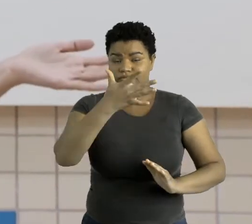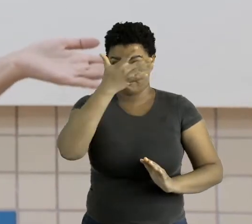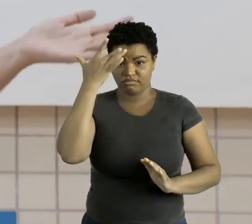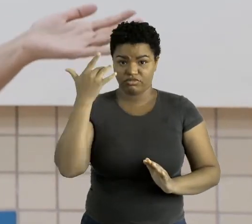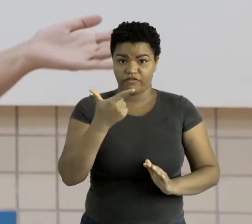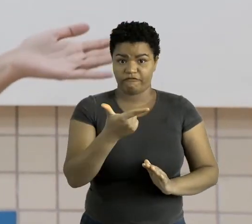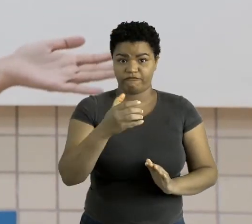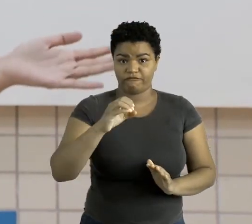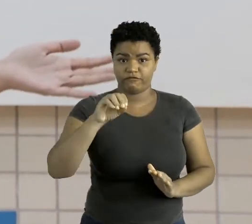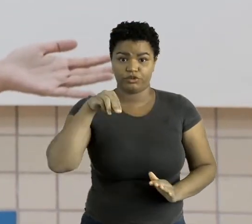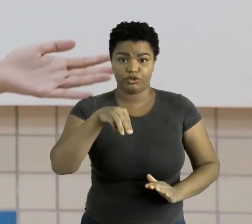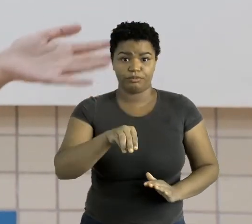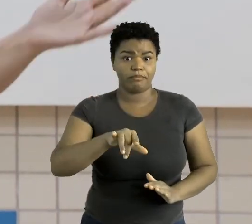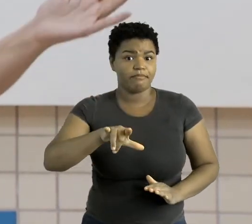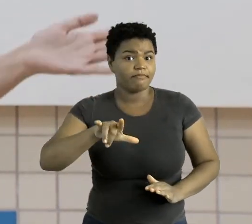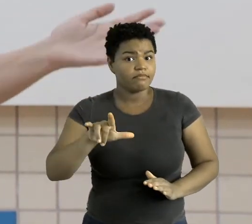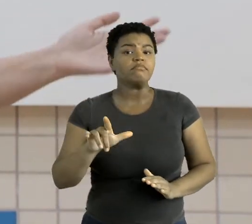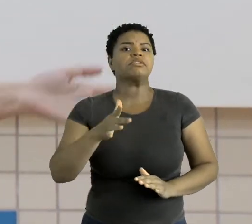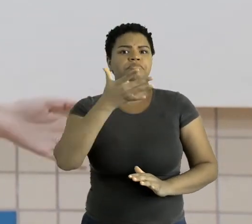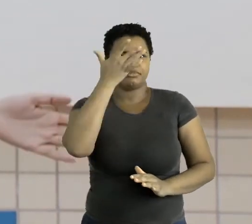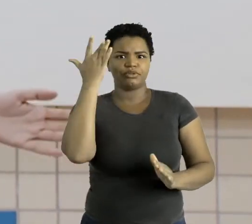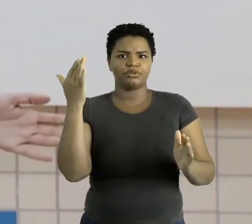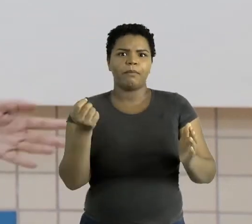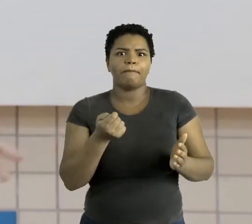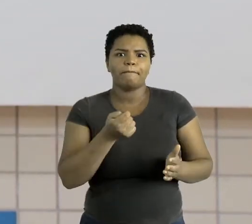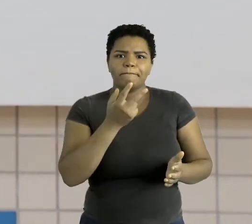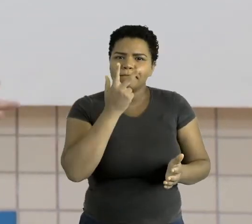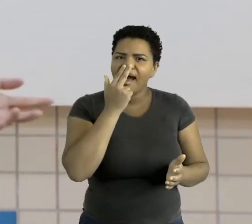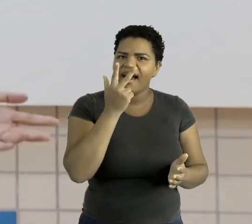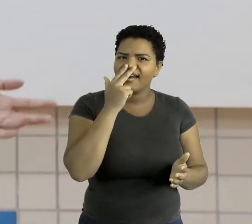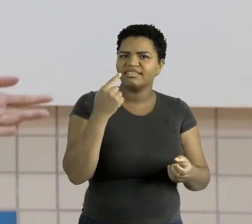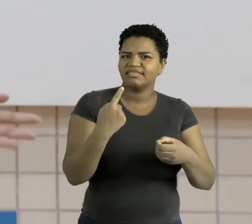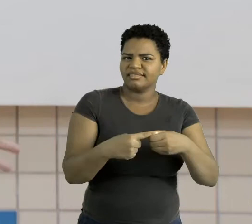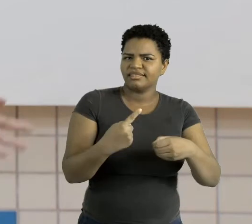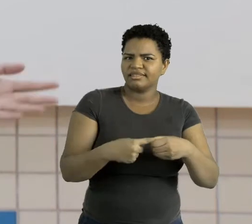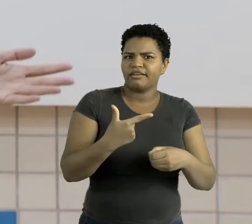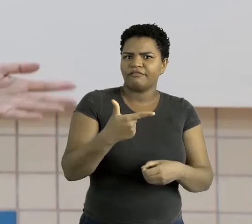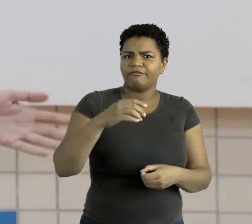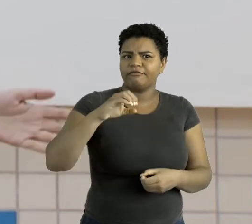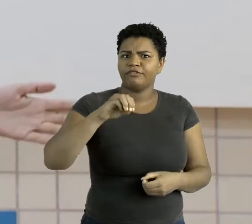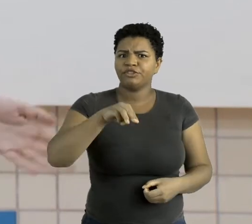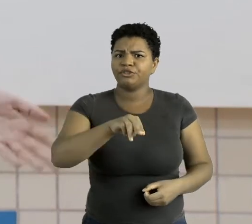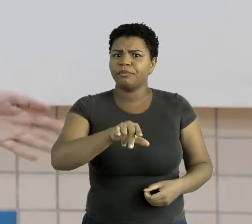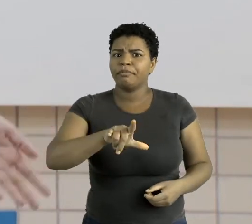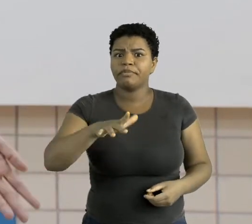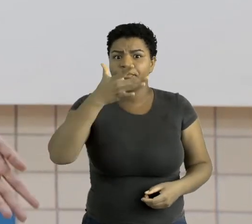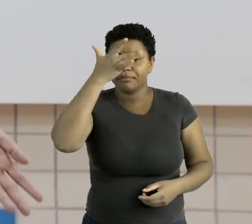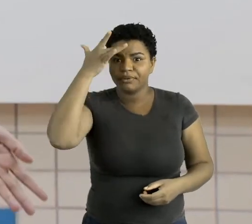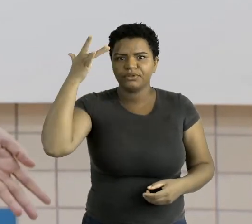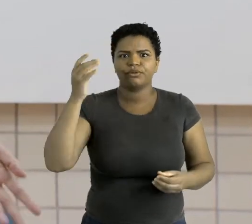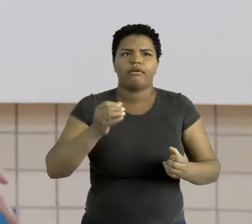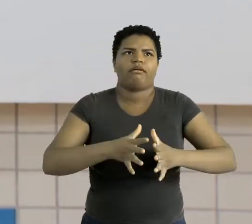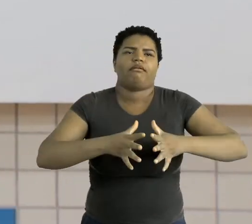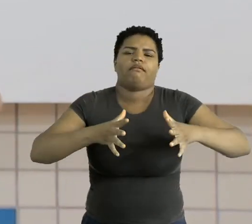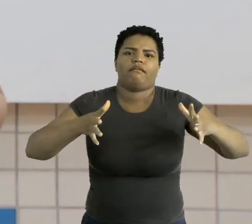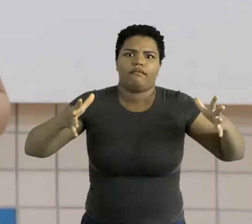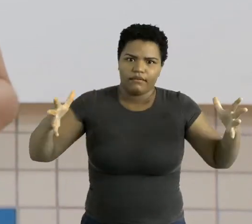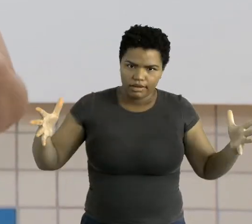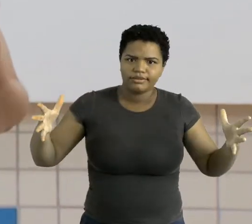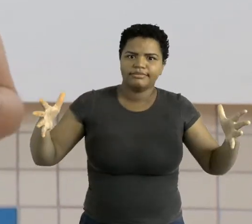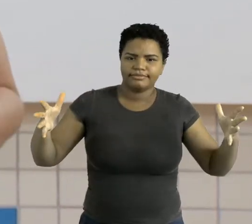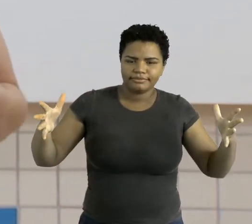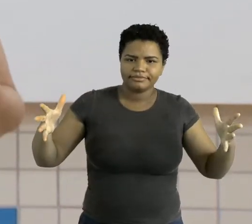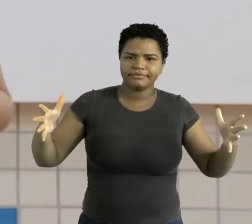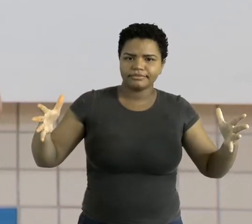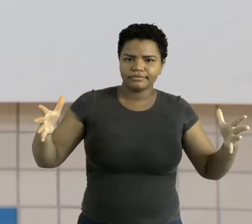do tamanho de uma cidade, né? Era uma cidade muito grande, né? Porque 20 mil pessoas é muito, muito, muito grande. Então,